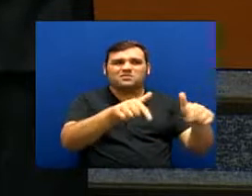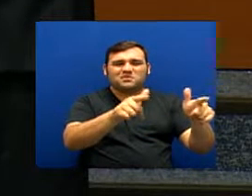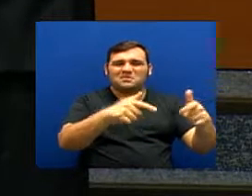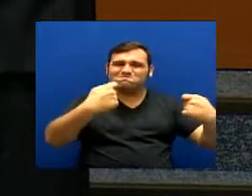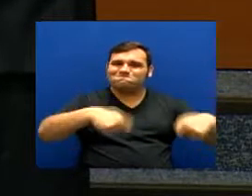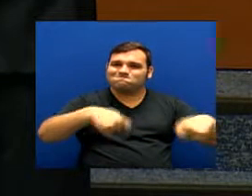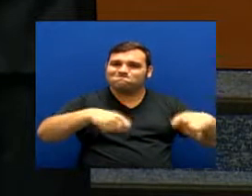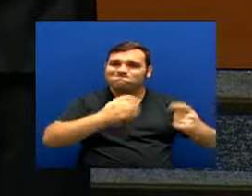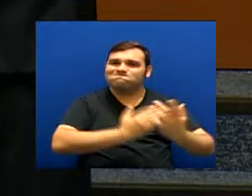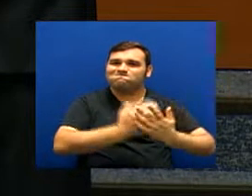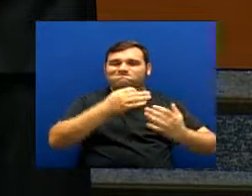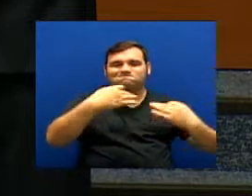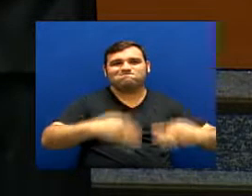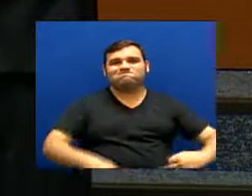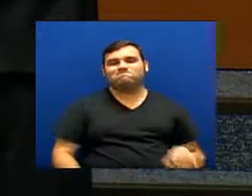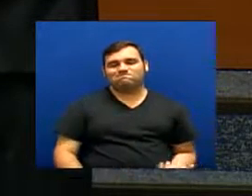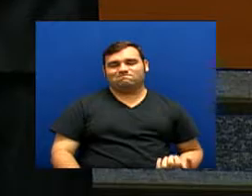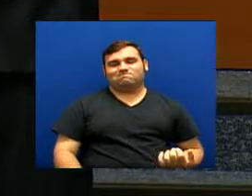Está na casa de repouso.